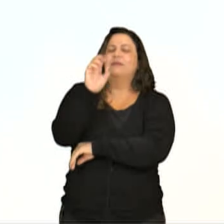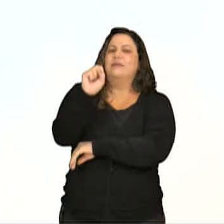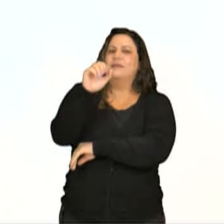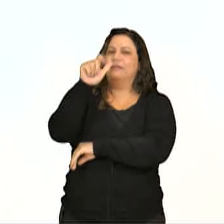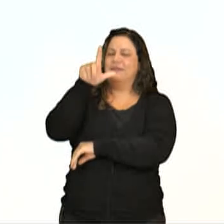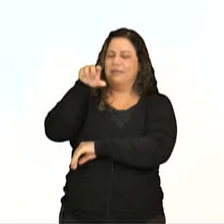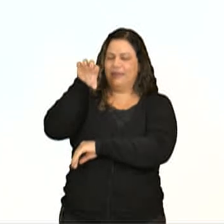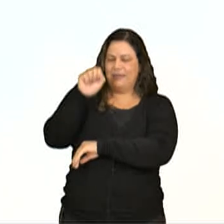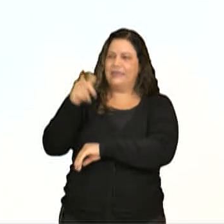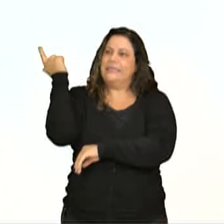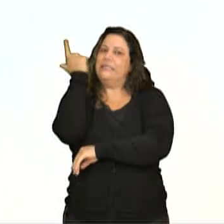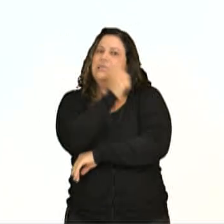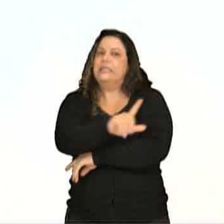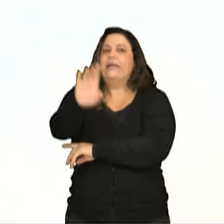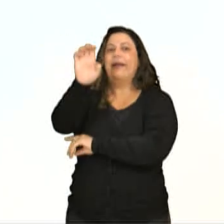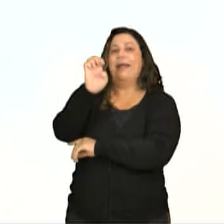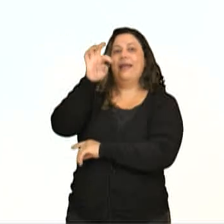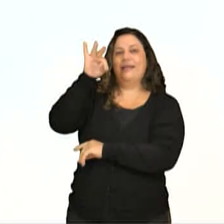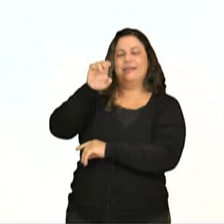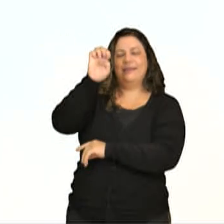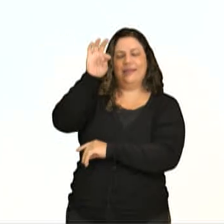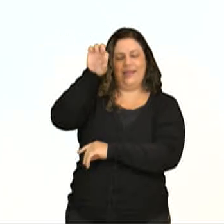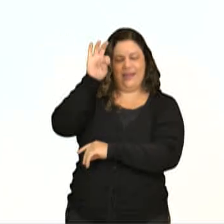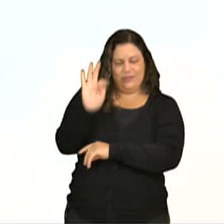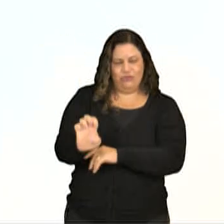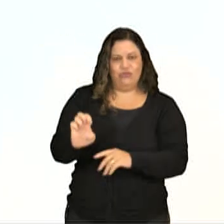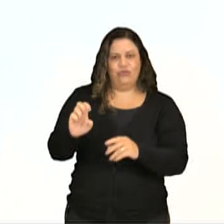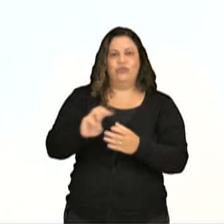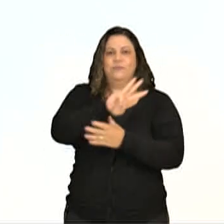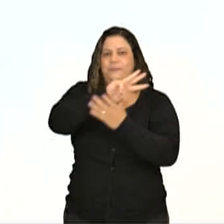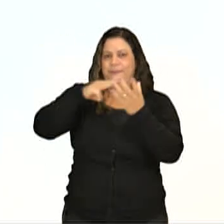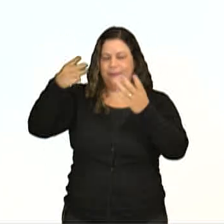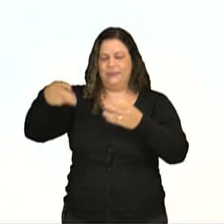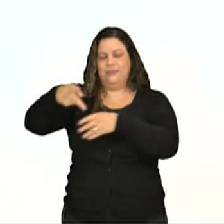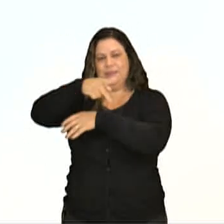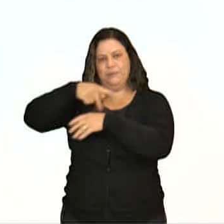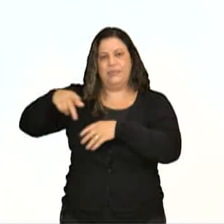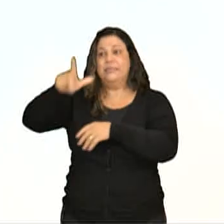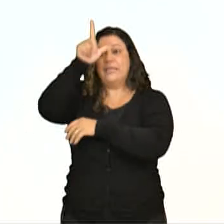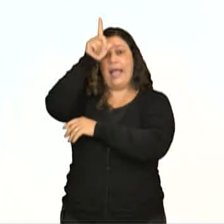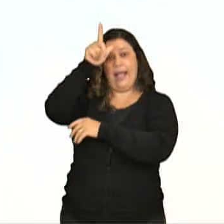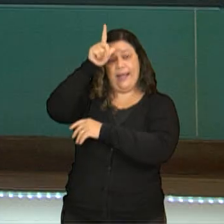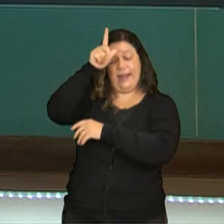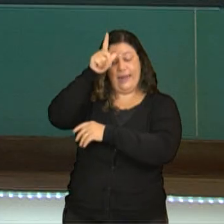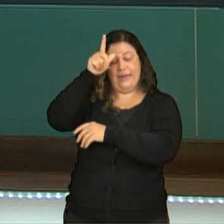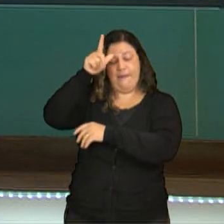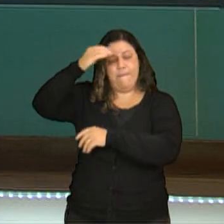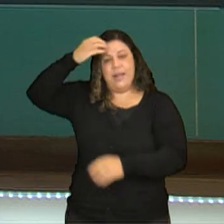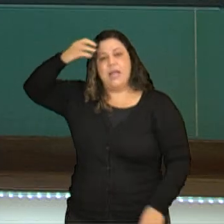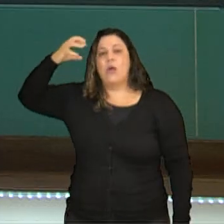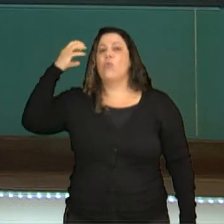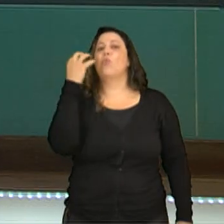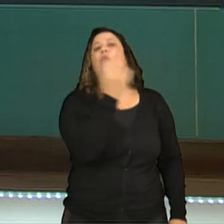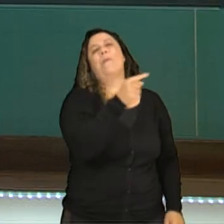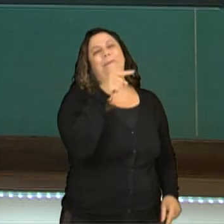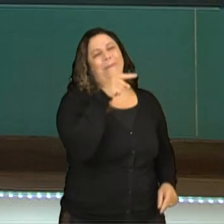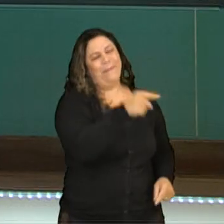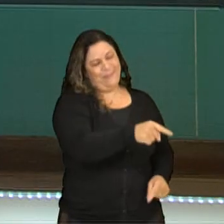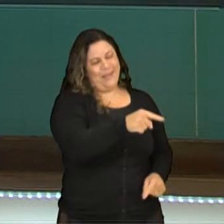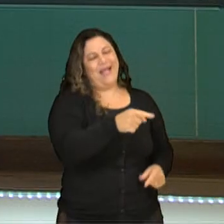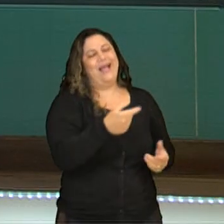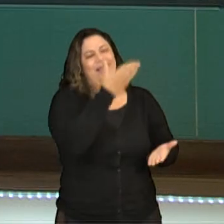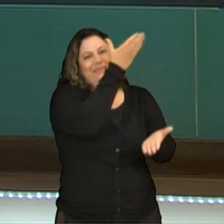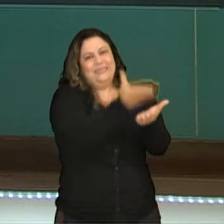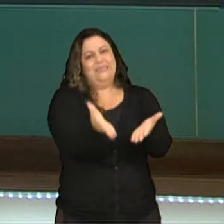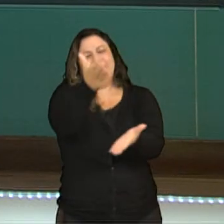da Tríplice Entente, e nesse Tratado de Versalhes, a Alemanha foi considerada culpada, tendo grandes